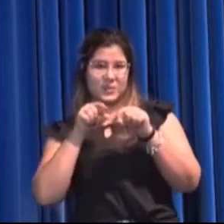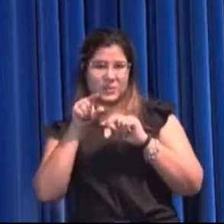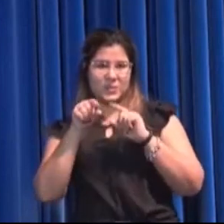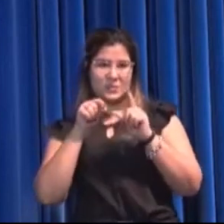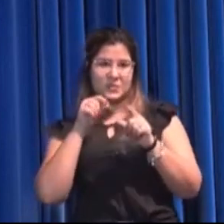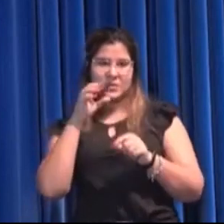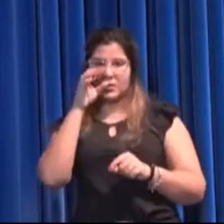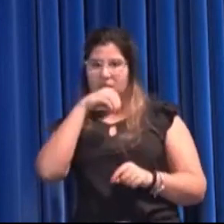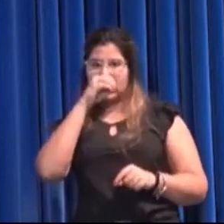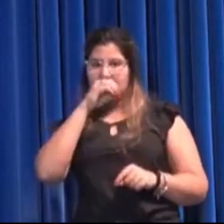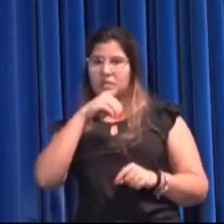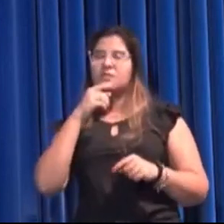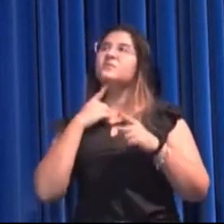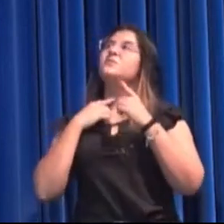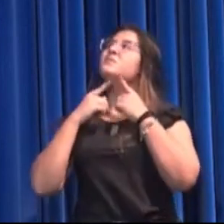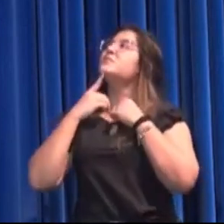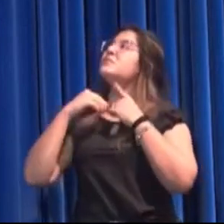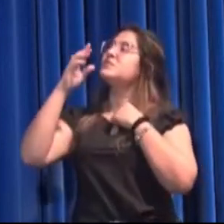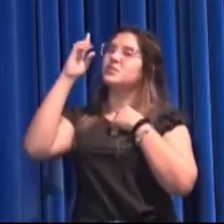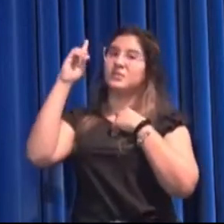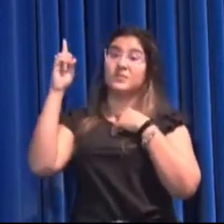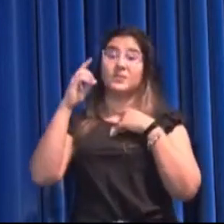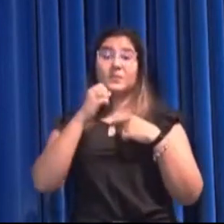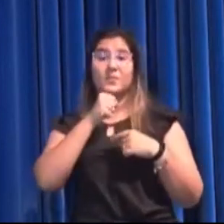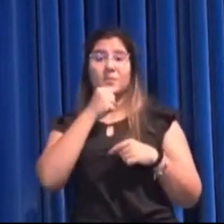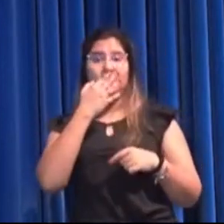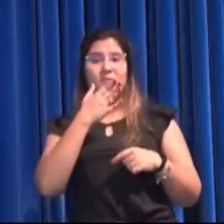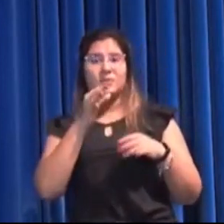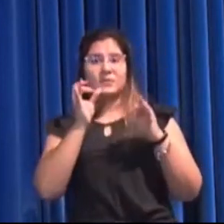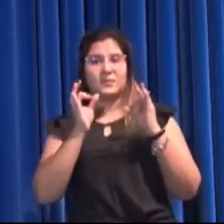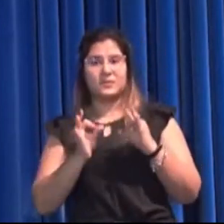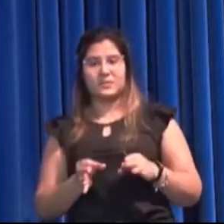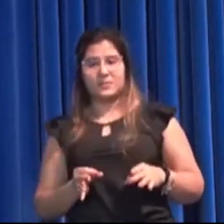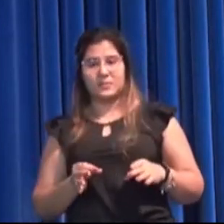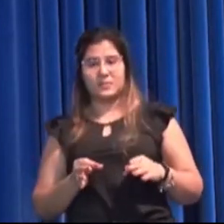de Deus, que é boa, agradável e perfeita.